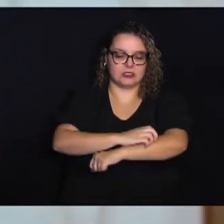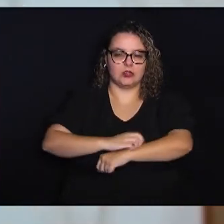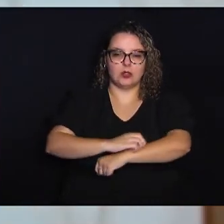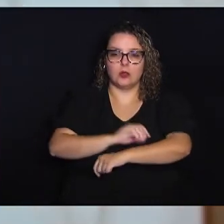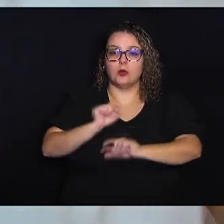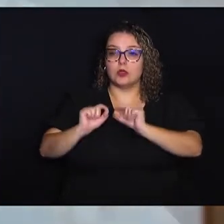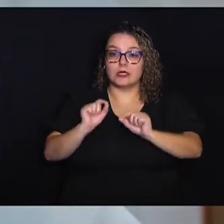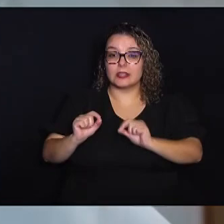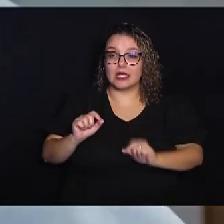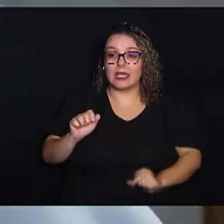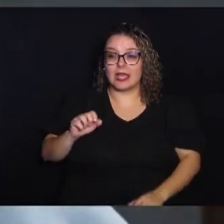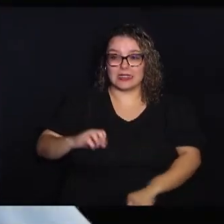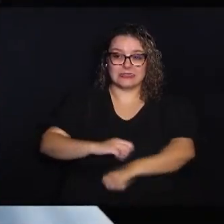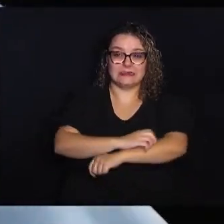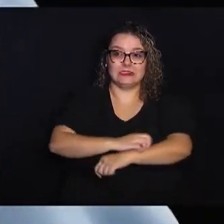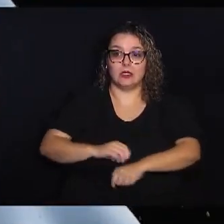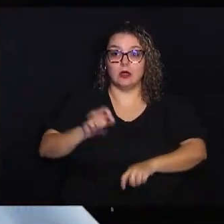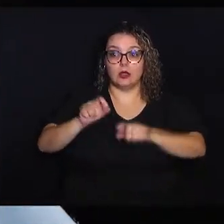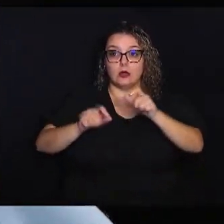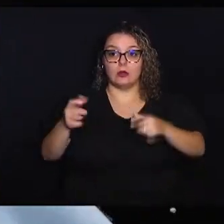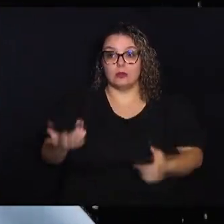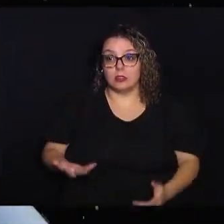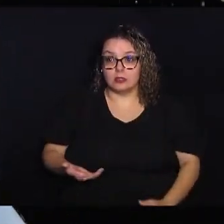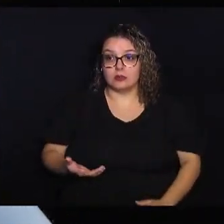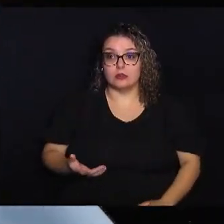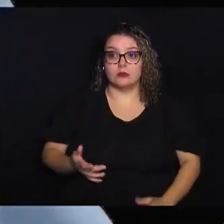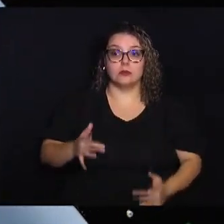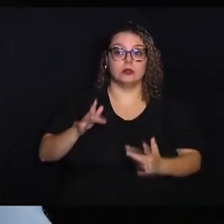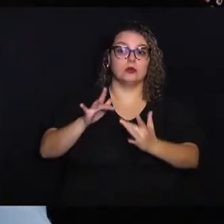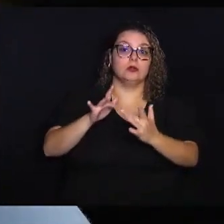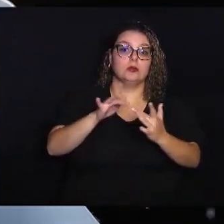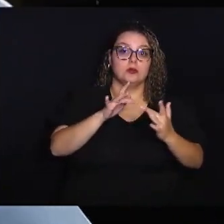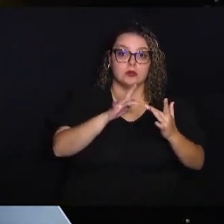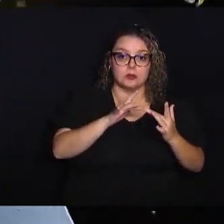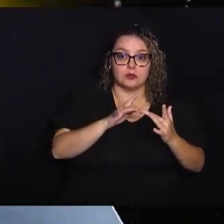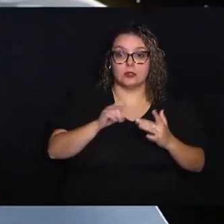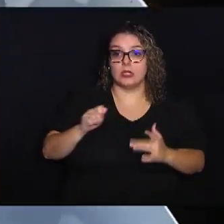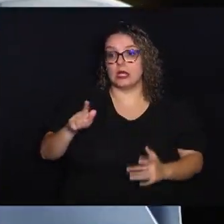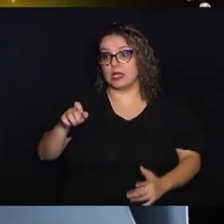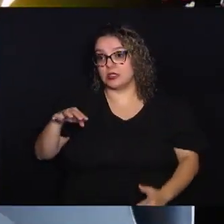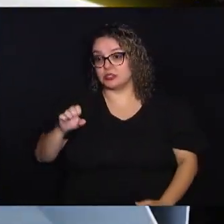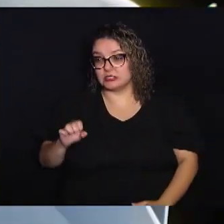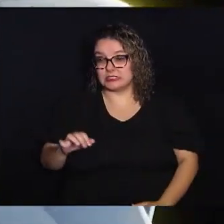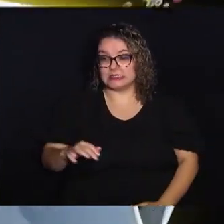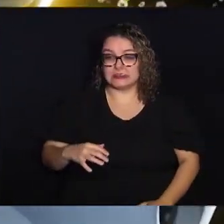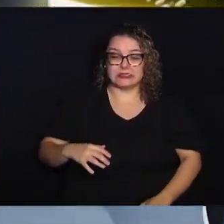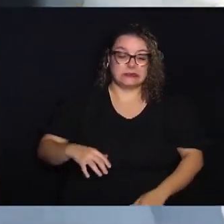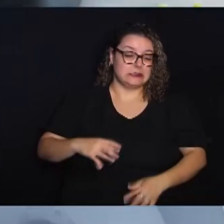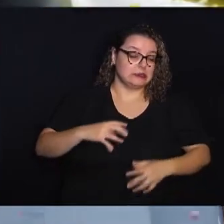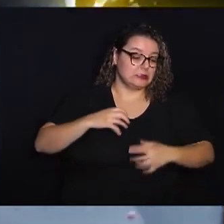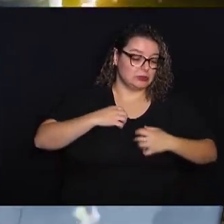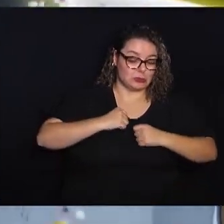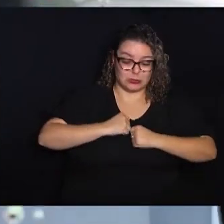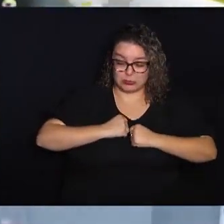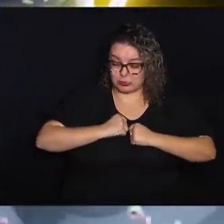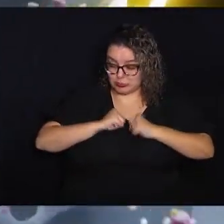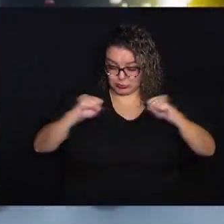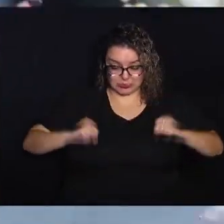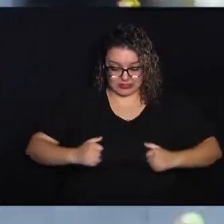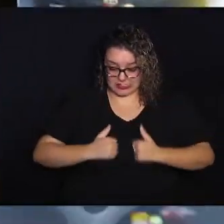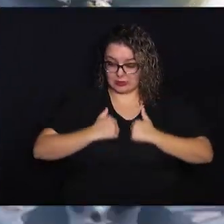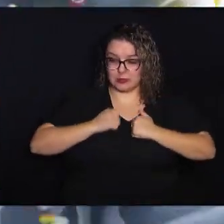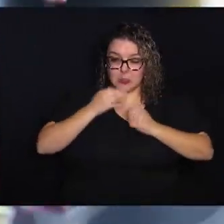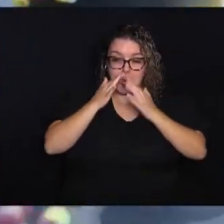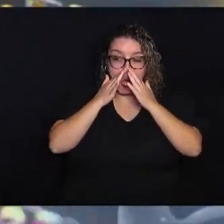alérgica? São pessoas que entram em contato com agentes que irritam o sistema imunológico do